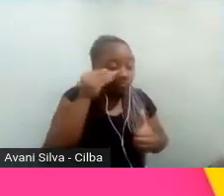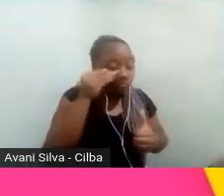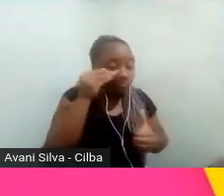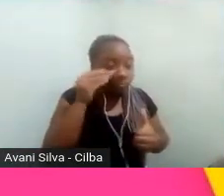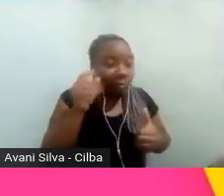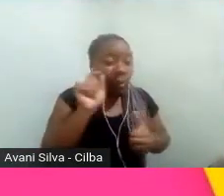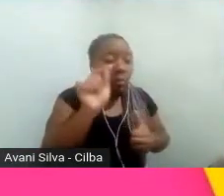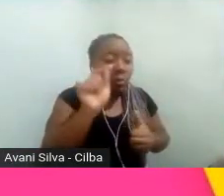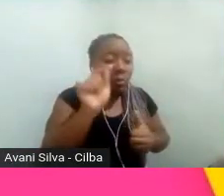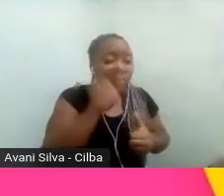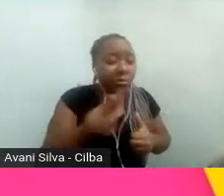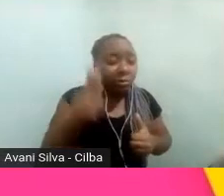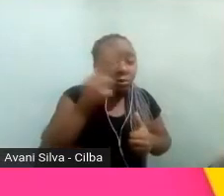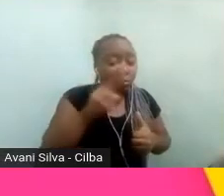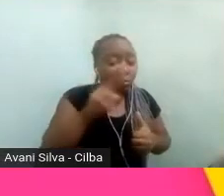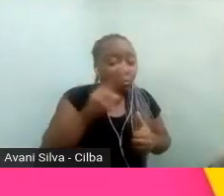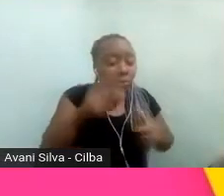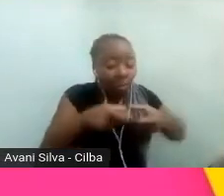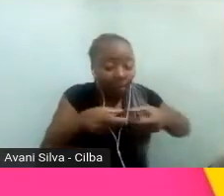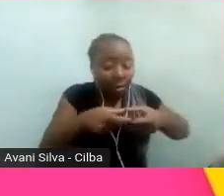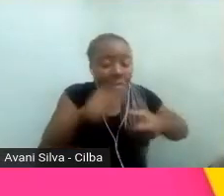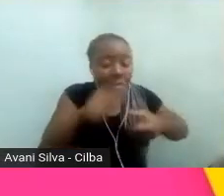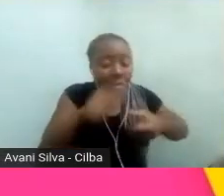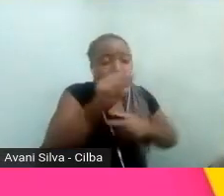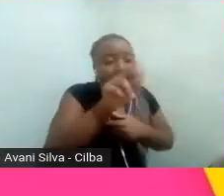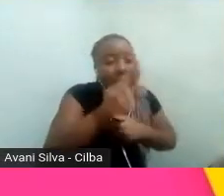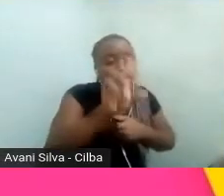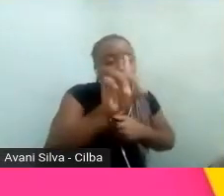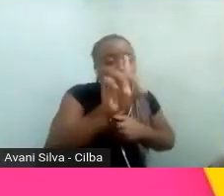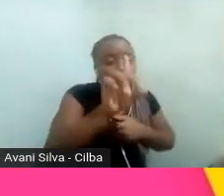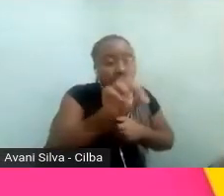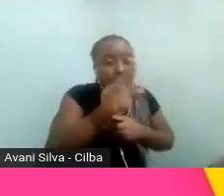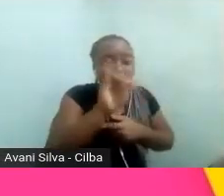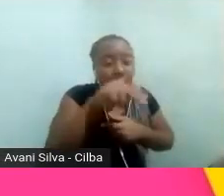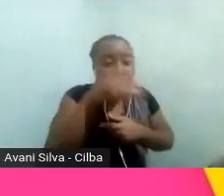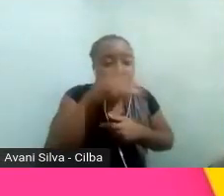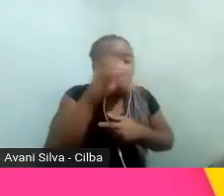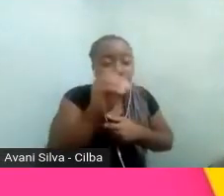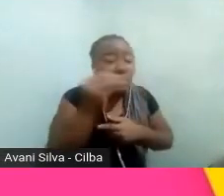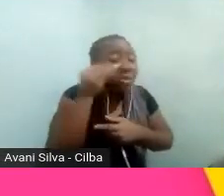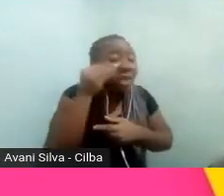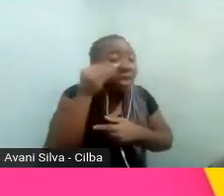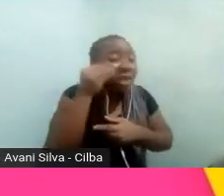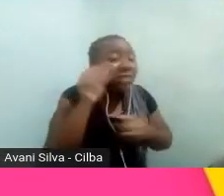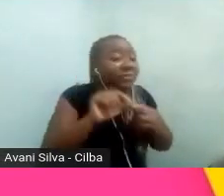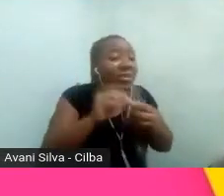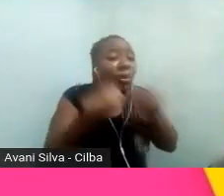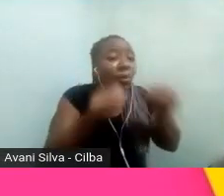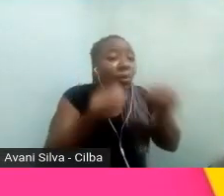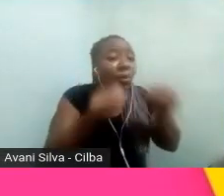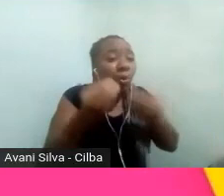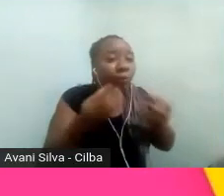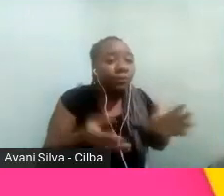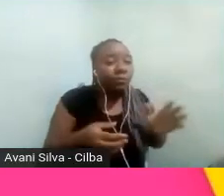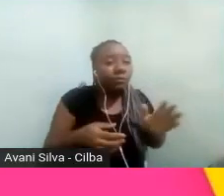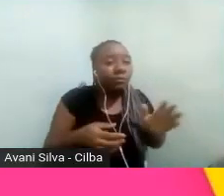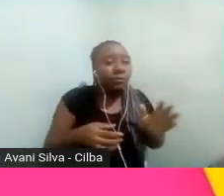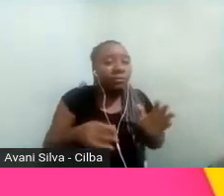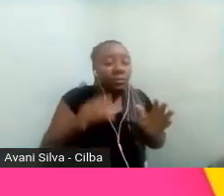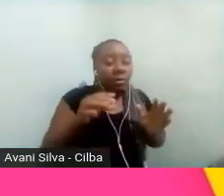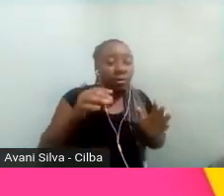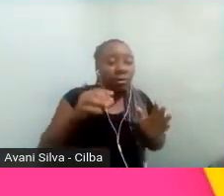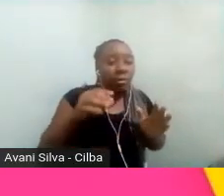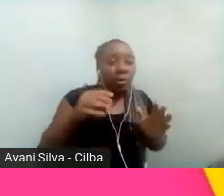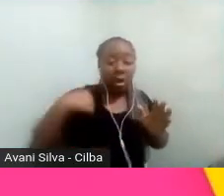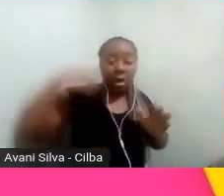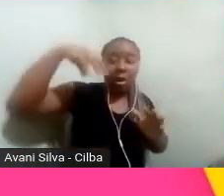usar o Arduino. E como que vai ser feito esse teste? Exatamente isso aqui, ó. Eu estou ligando uma luz